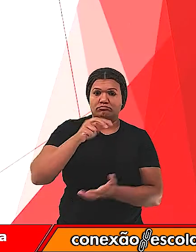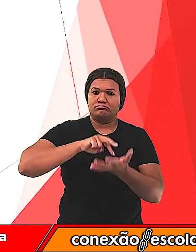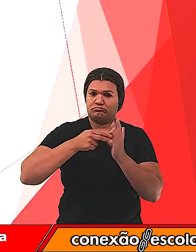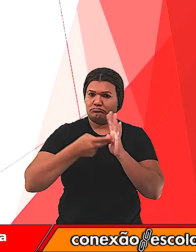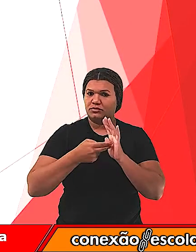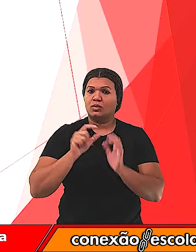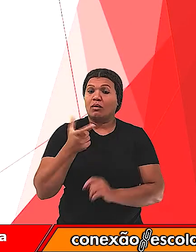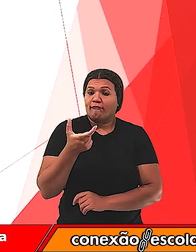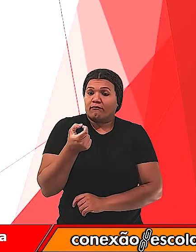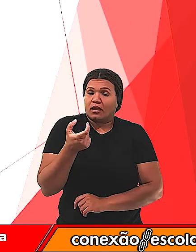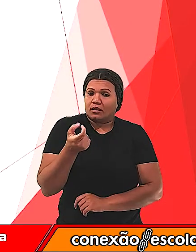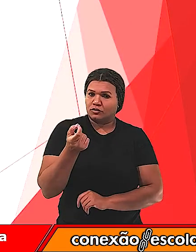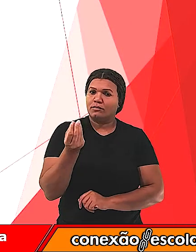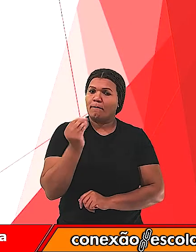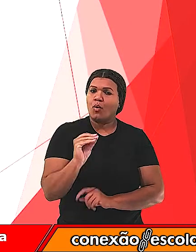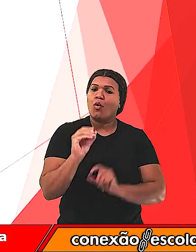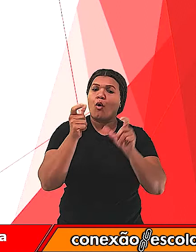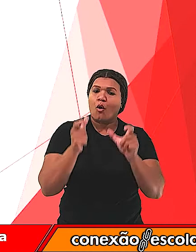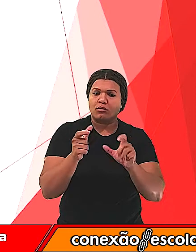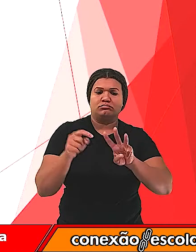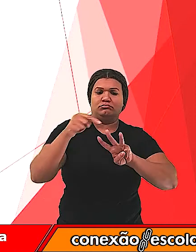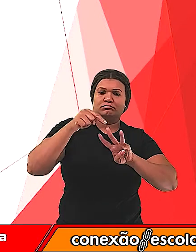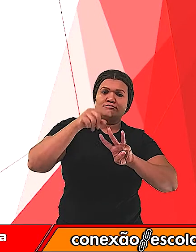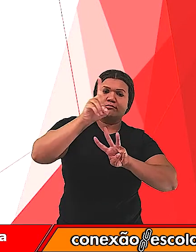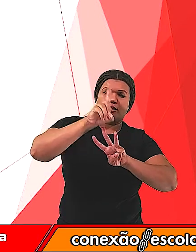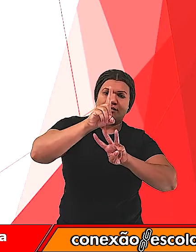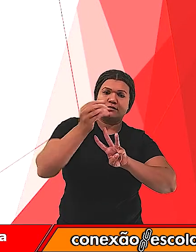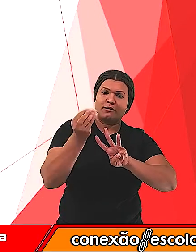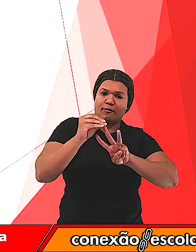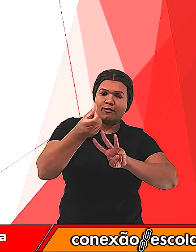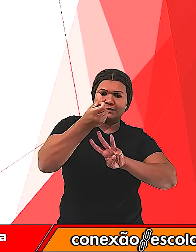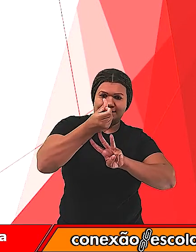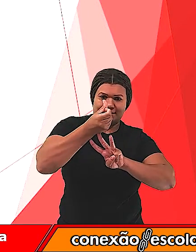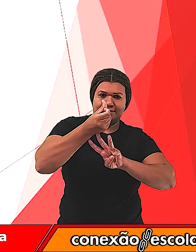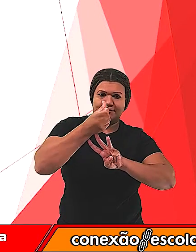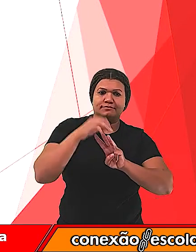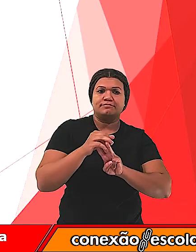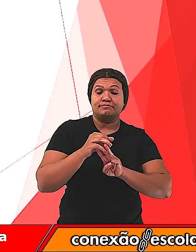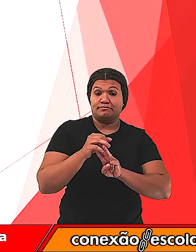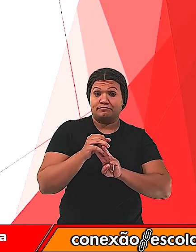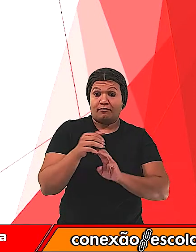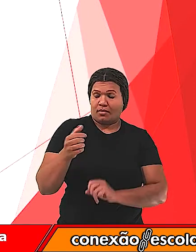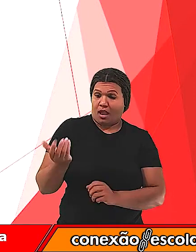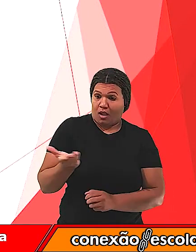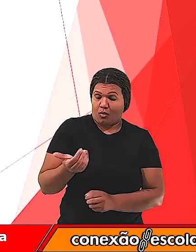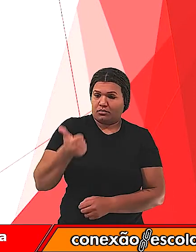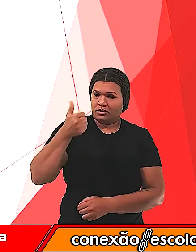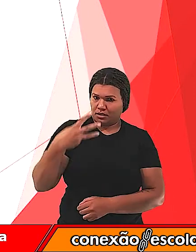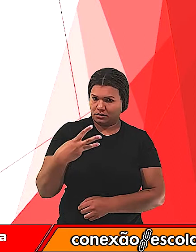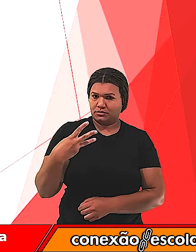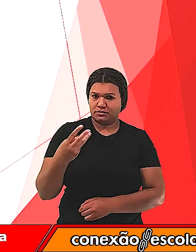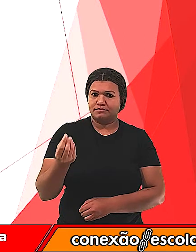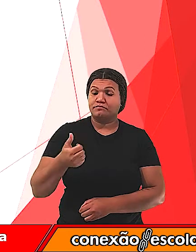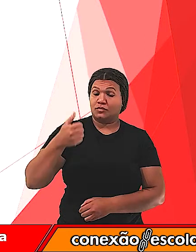dizer 20, você vai colocar na dezena. O 13, 3, você vai colocar embaixo